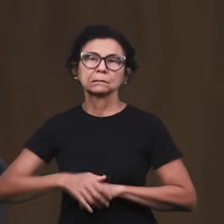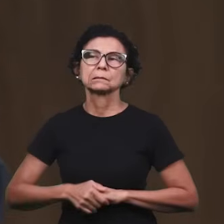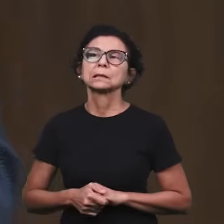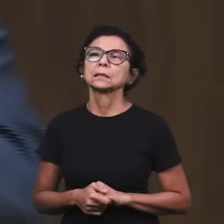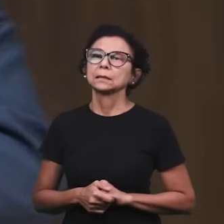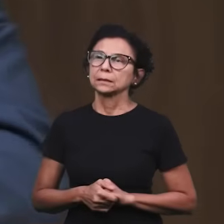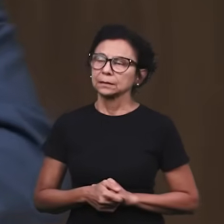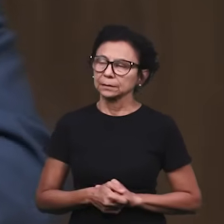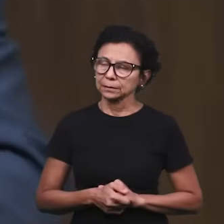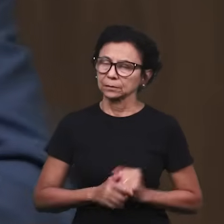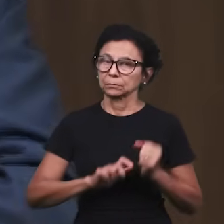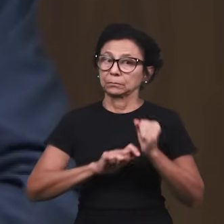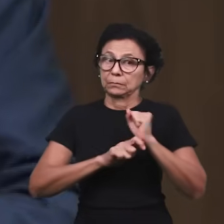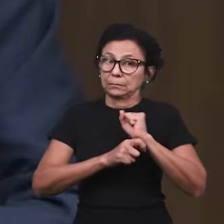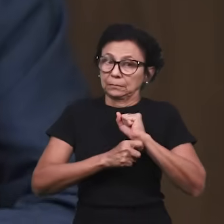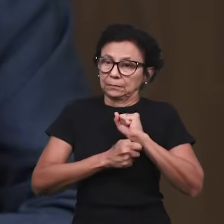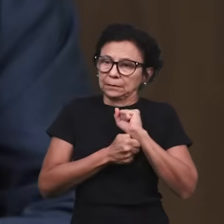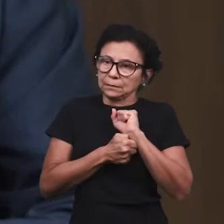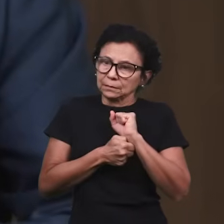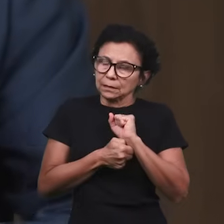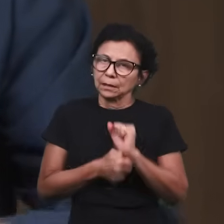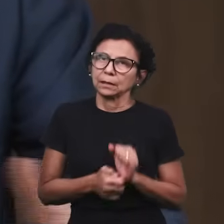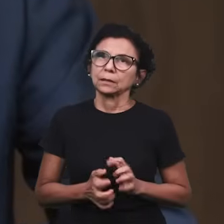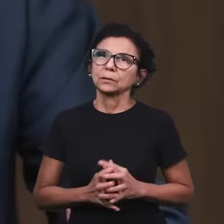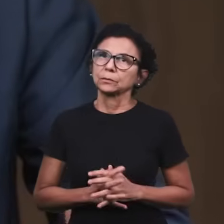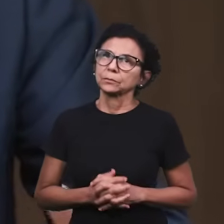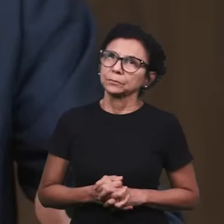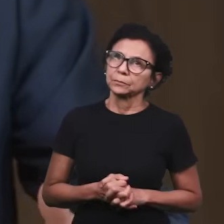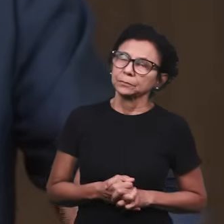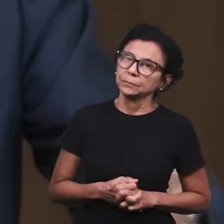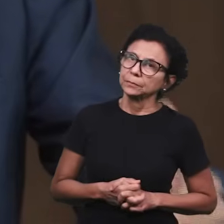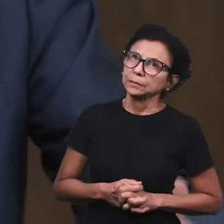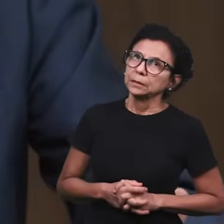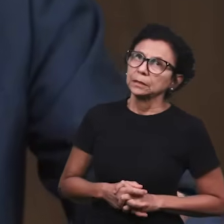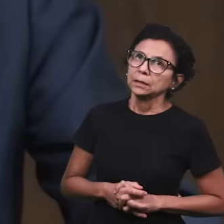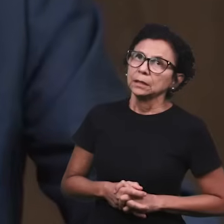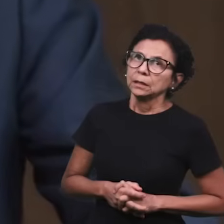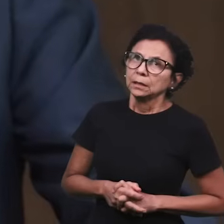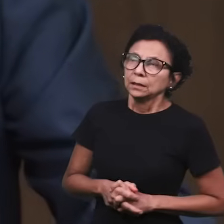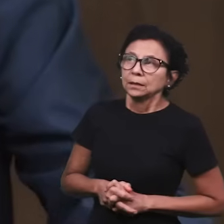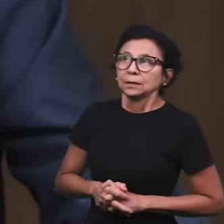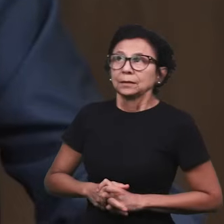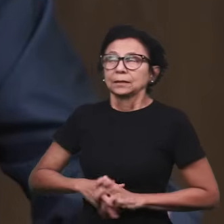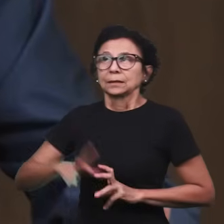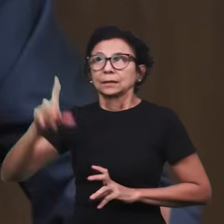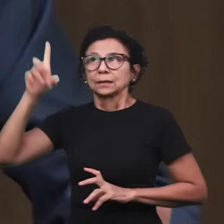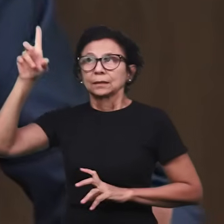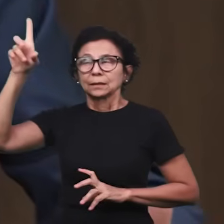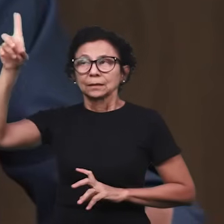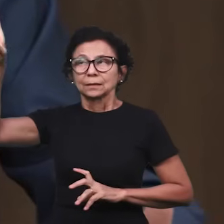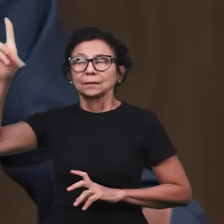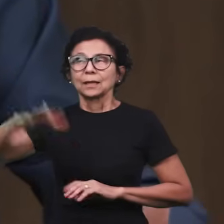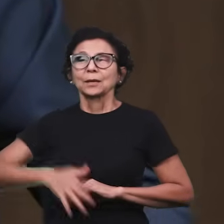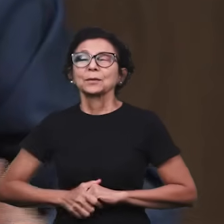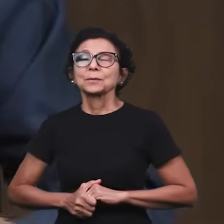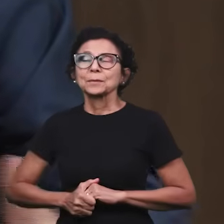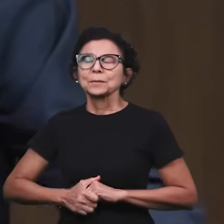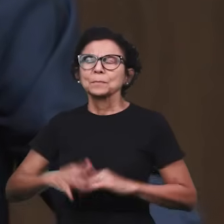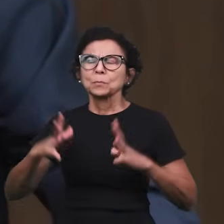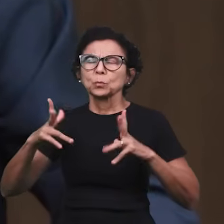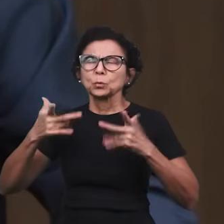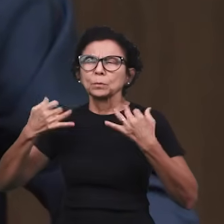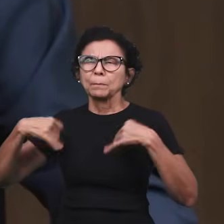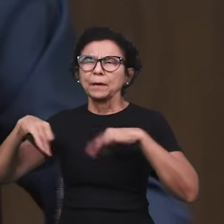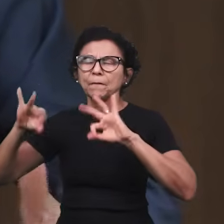mistério. O nosso é um mistério. Agora, o de Jesus e a igreja, que é um Deus santo com homens pecadores. Exatamente. Quer dizer, a